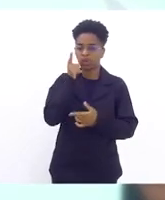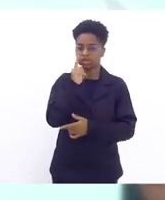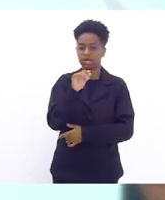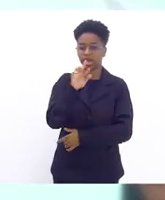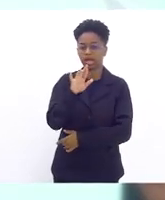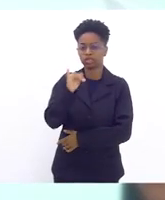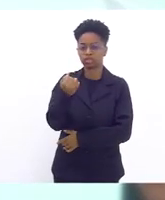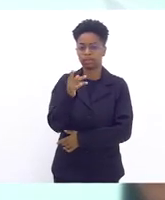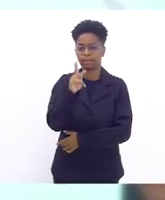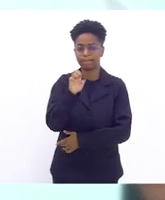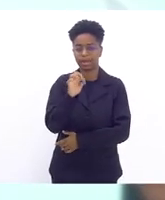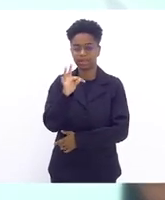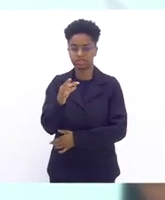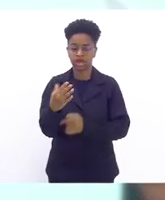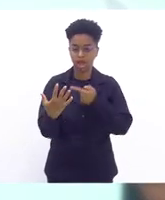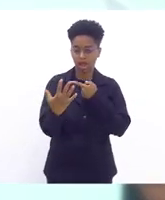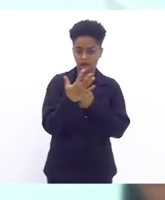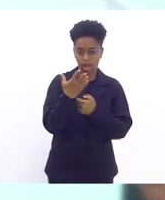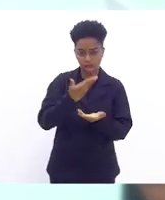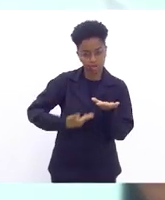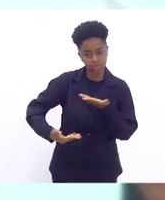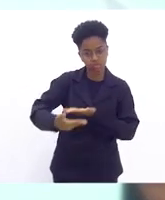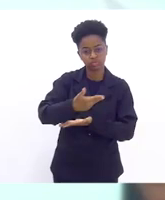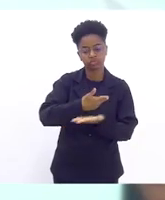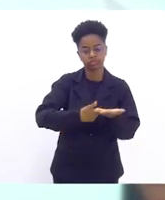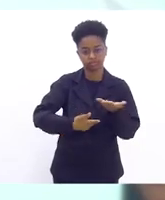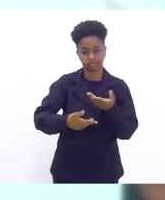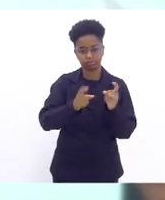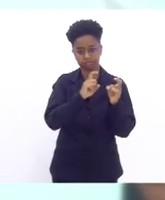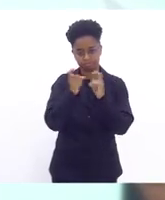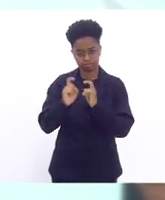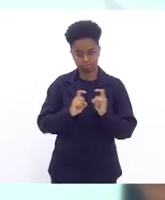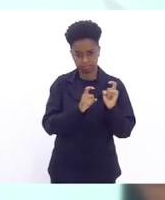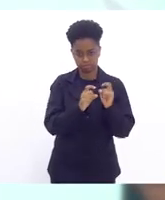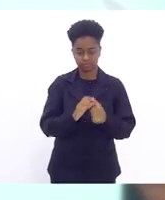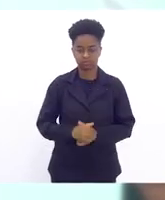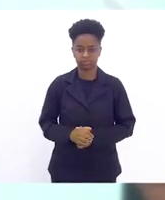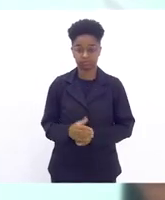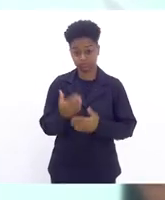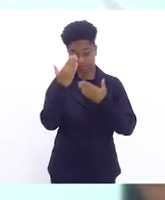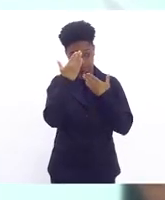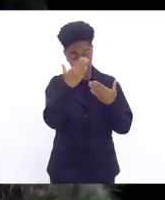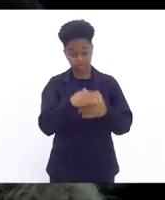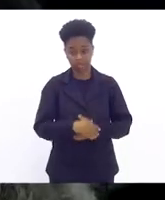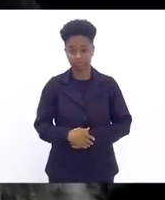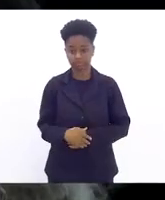aqui nos auxiliando nessa nessa demanda obrigado